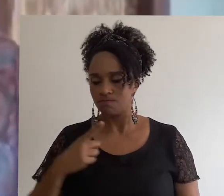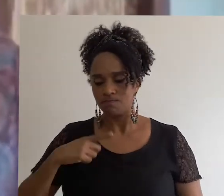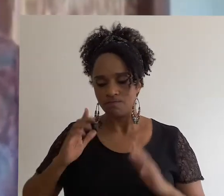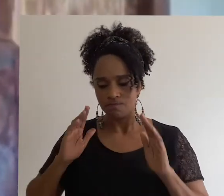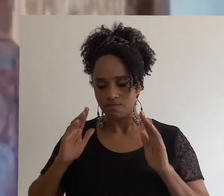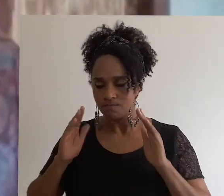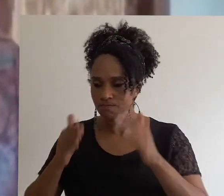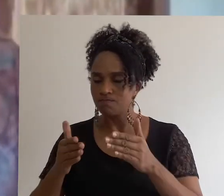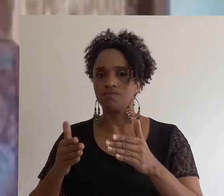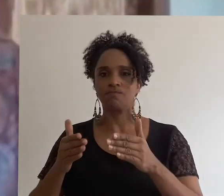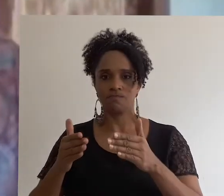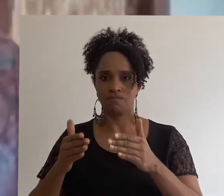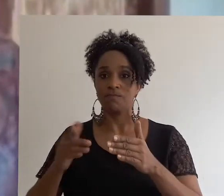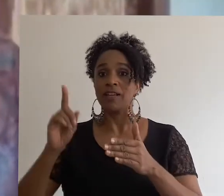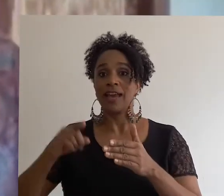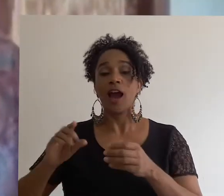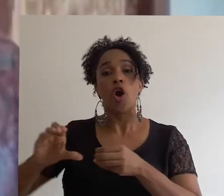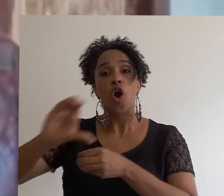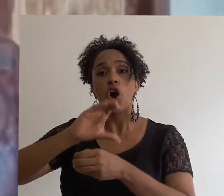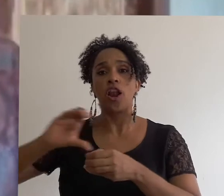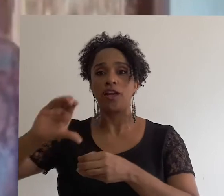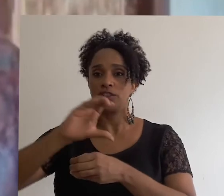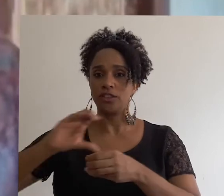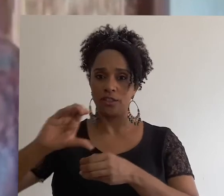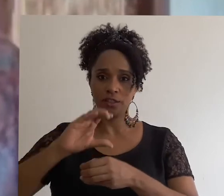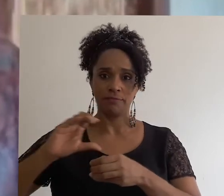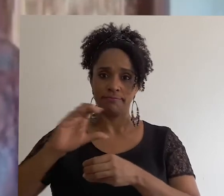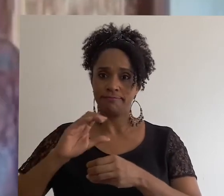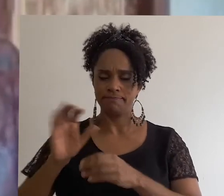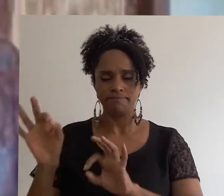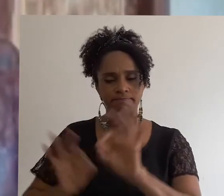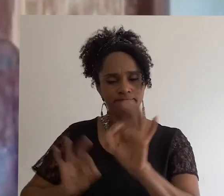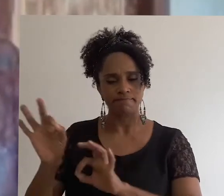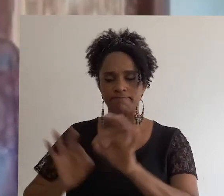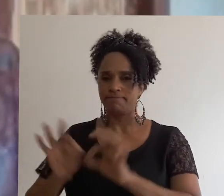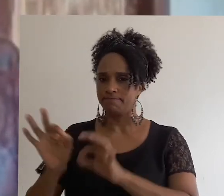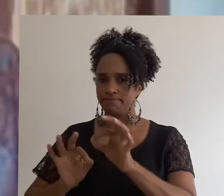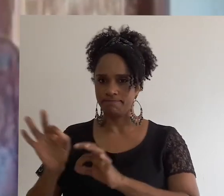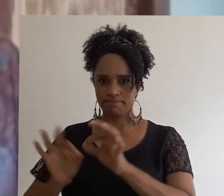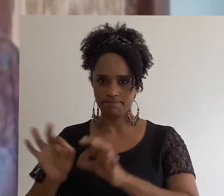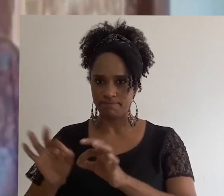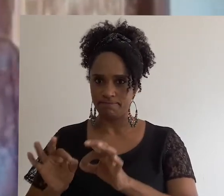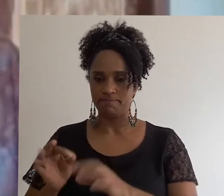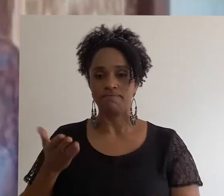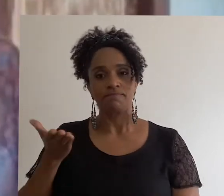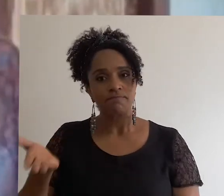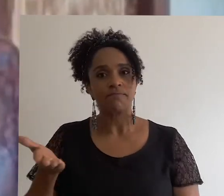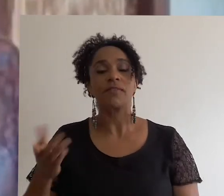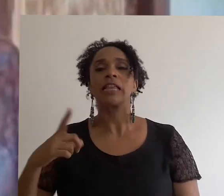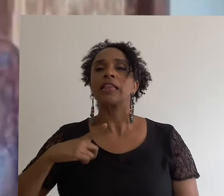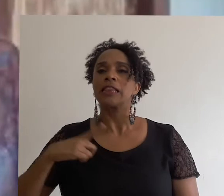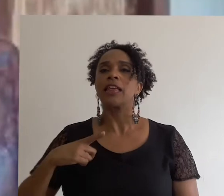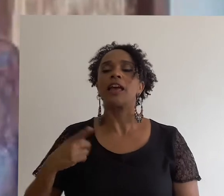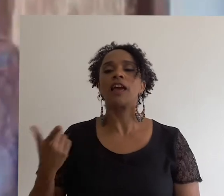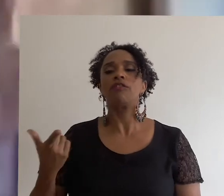na organização dos conselhos dos órgãos colegiados, no pleno funcionamento desses órgãos colegiados. Fizemos as